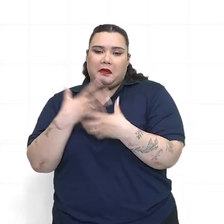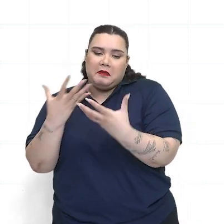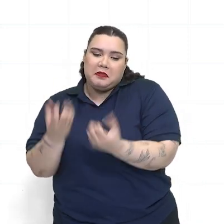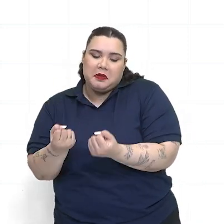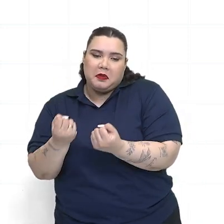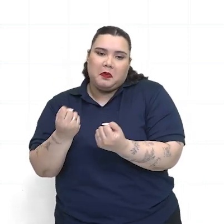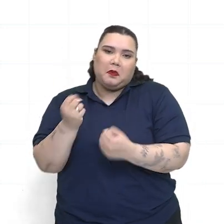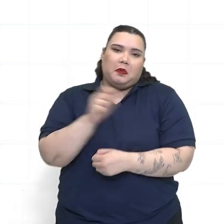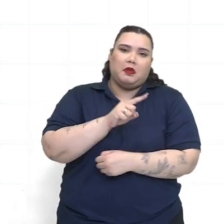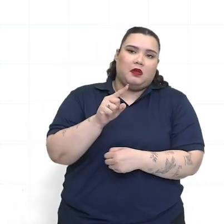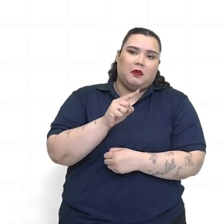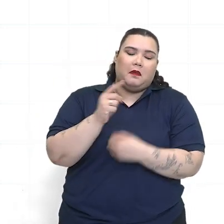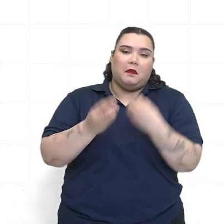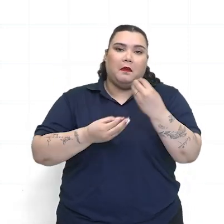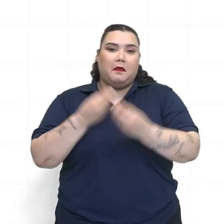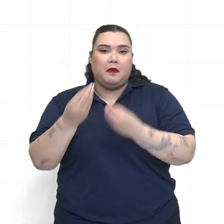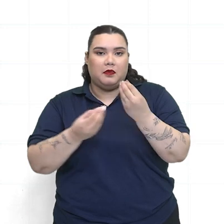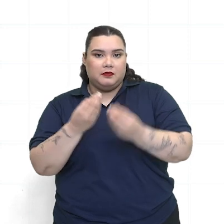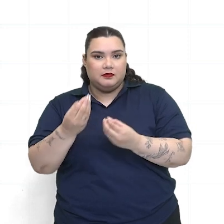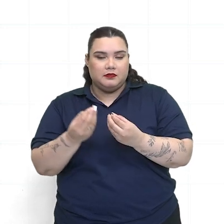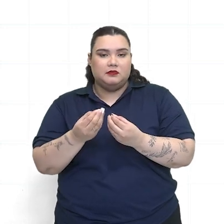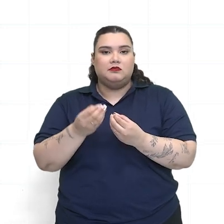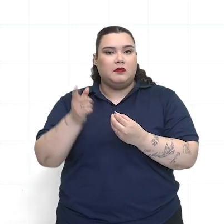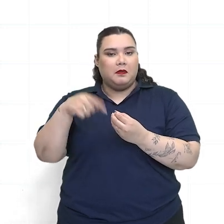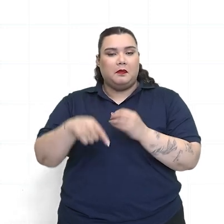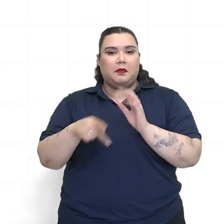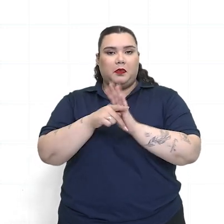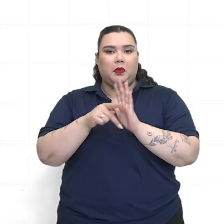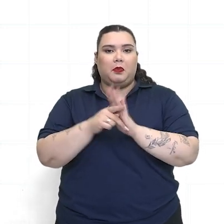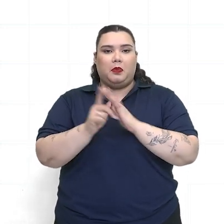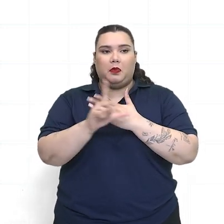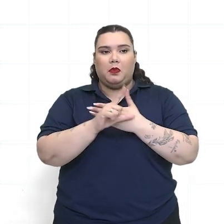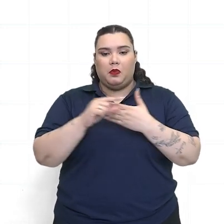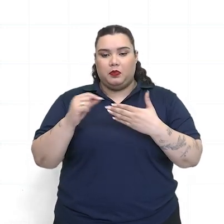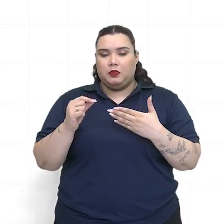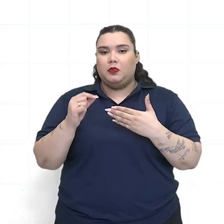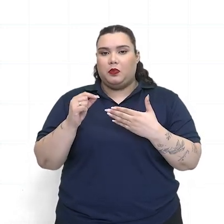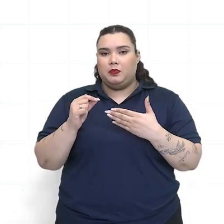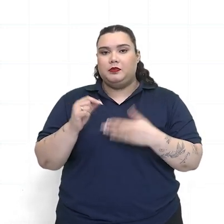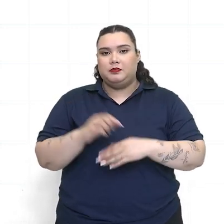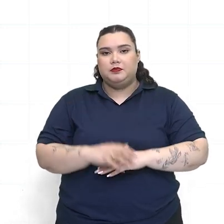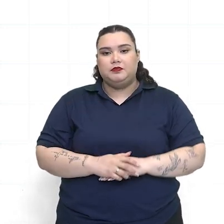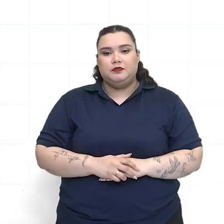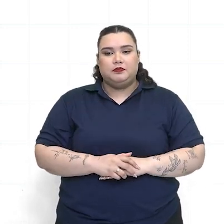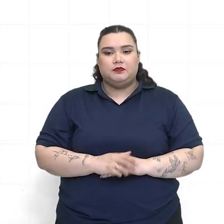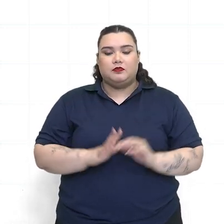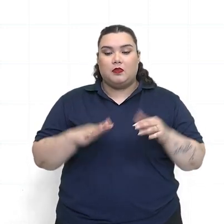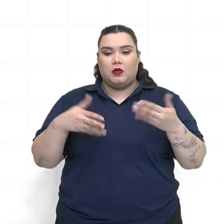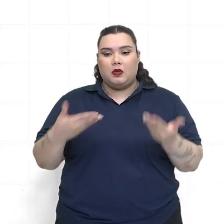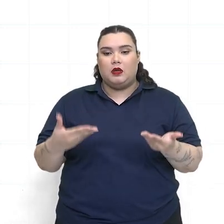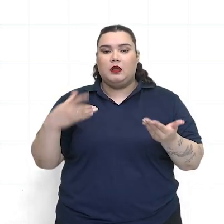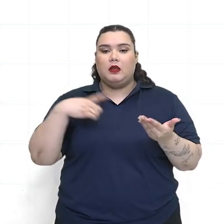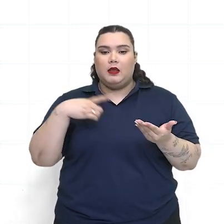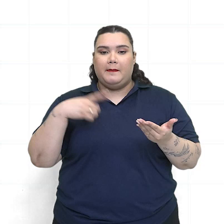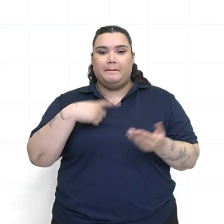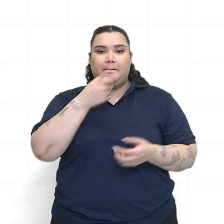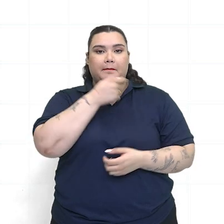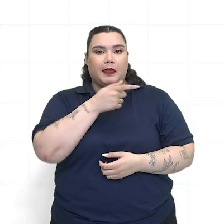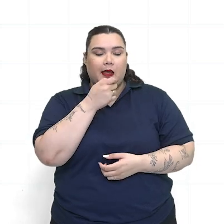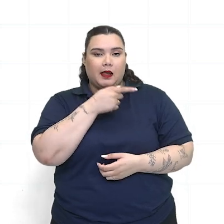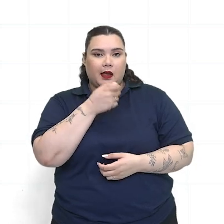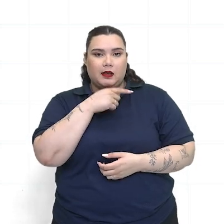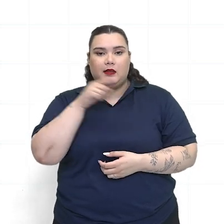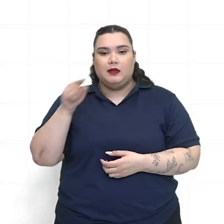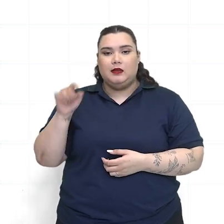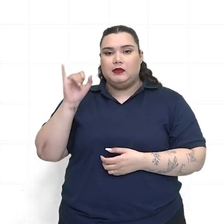uma peça lá do Shakespeare, né? Então, nós vamos ter o humor aí nessa questão,